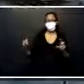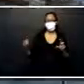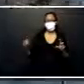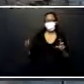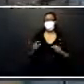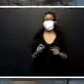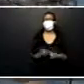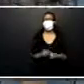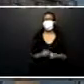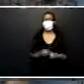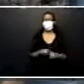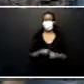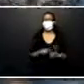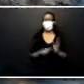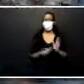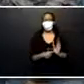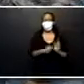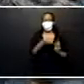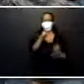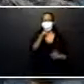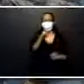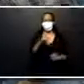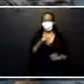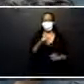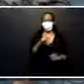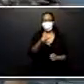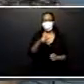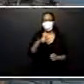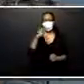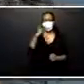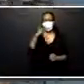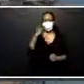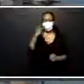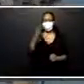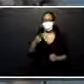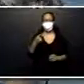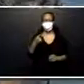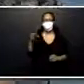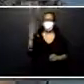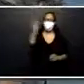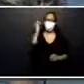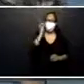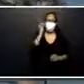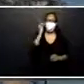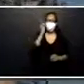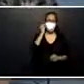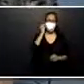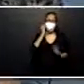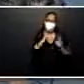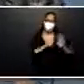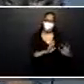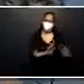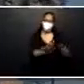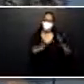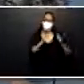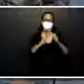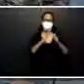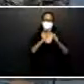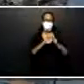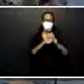seus argumentos. Né? Olha só, em que ele fala que essa experiência de ficar em casa